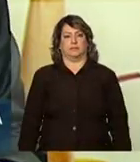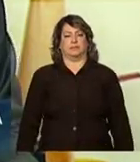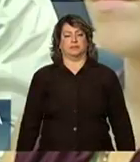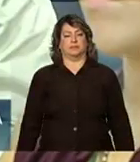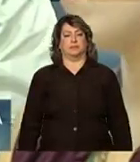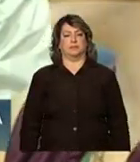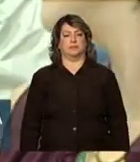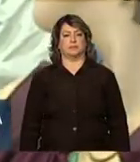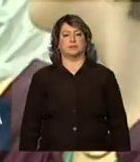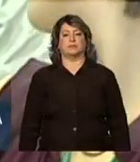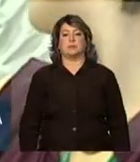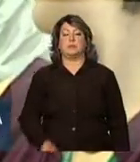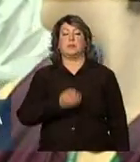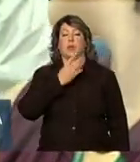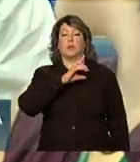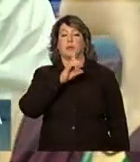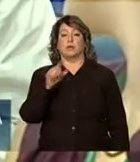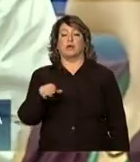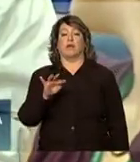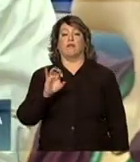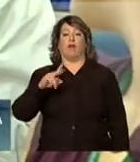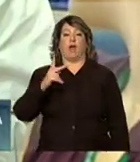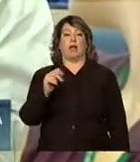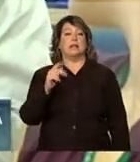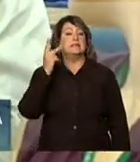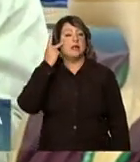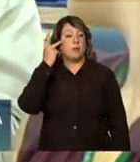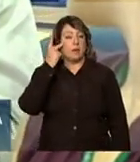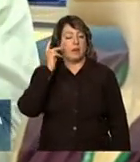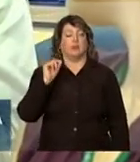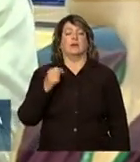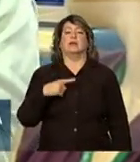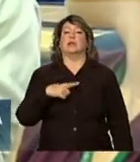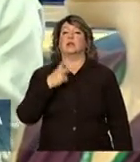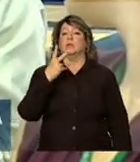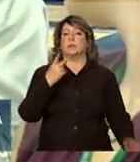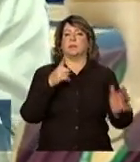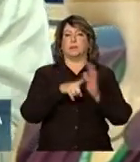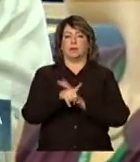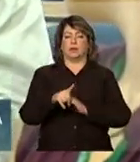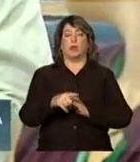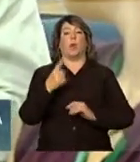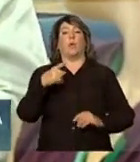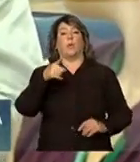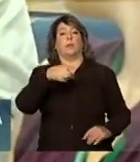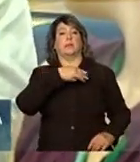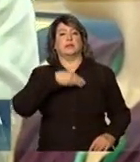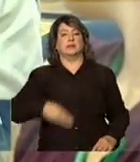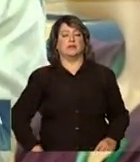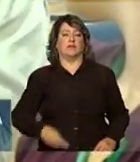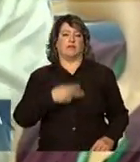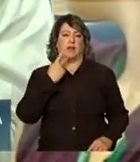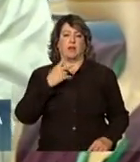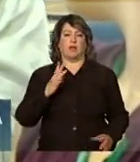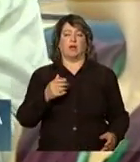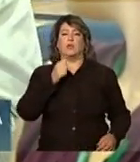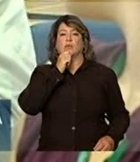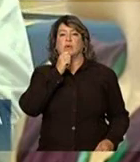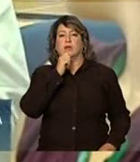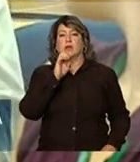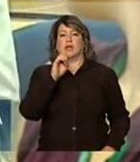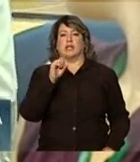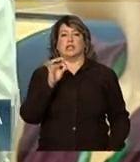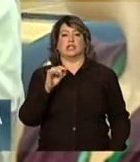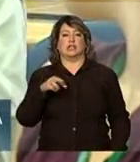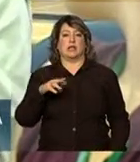Bom dia, Joana, da Folha de São Paulo. Tenho duas perguntas. Uma, o ministro falou, não tem estigma, temos que